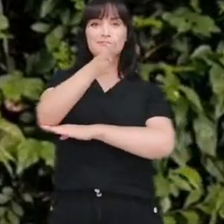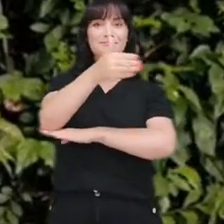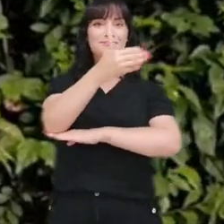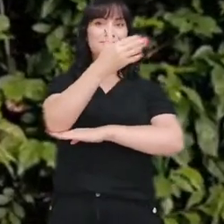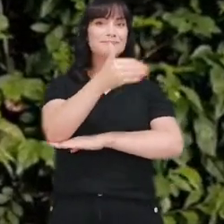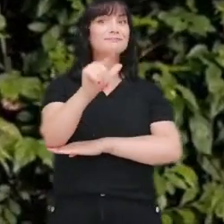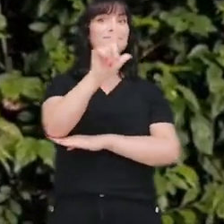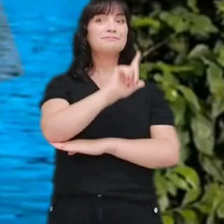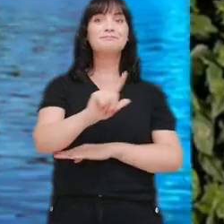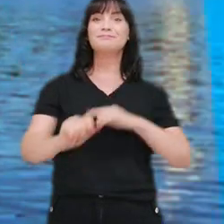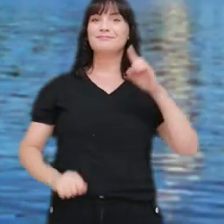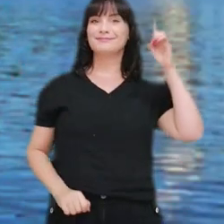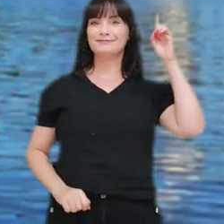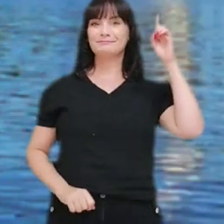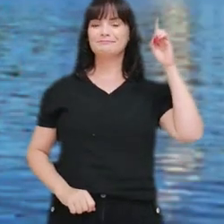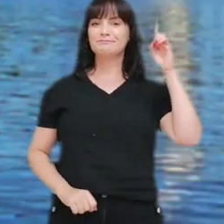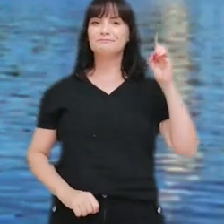flag!